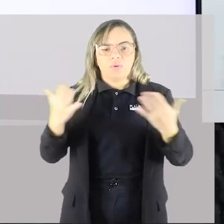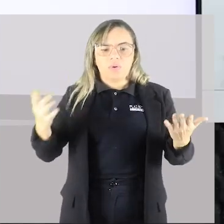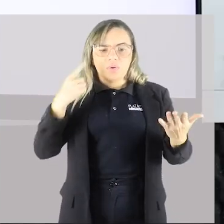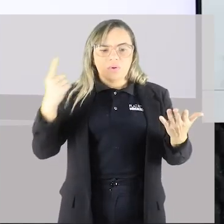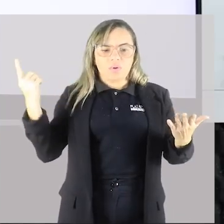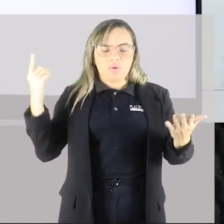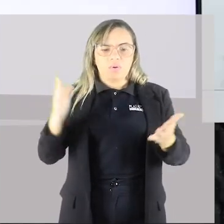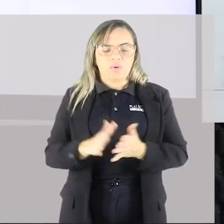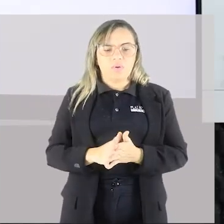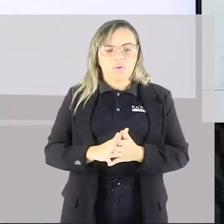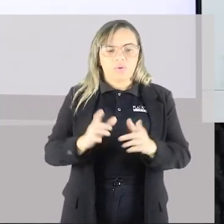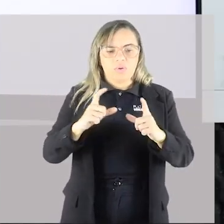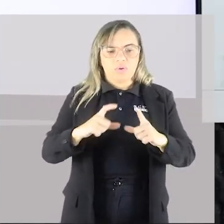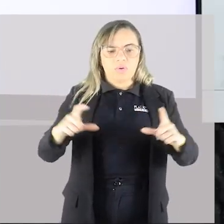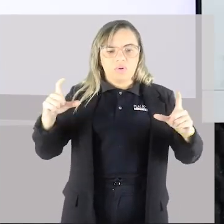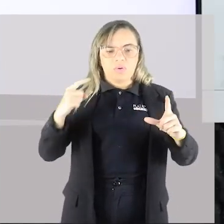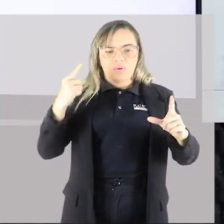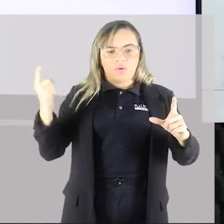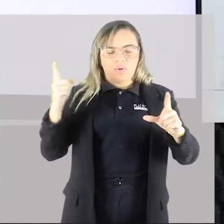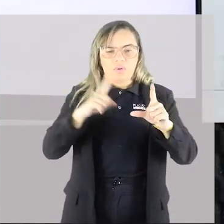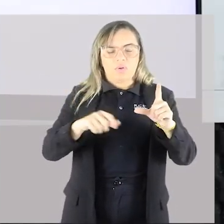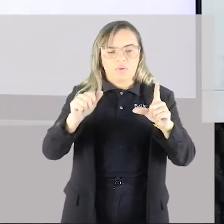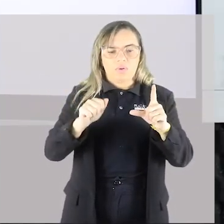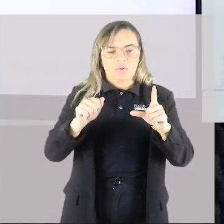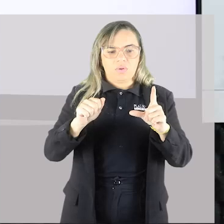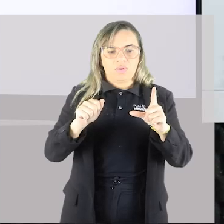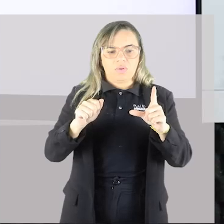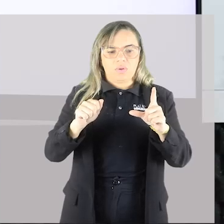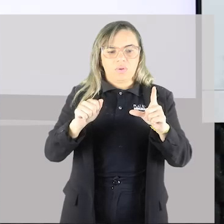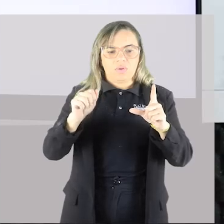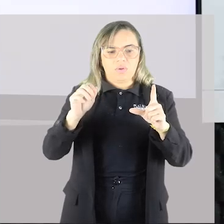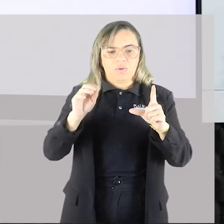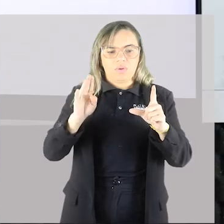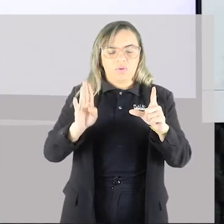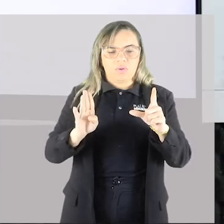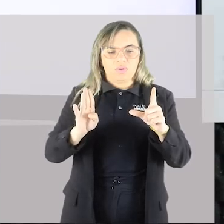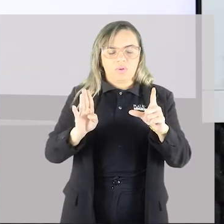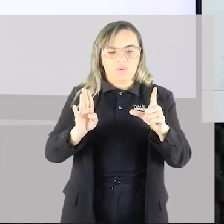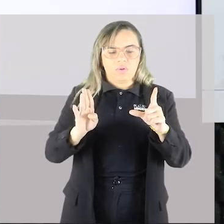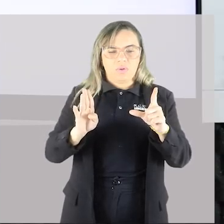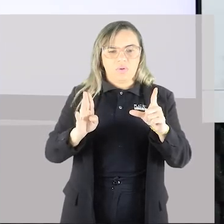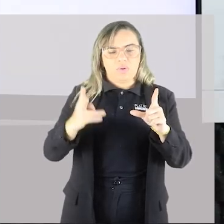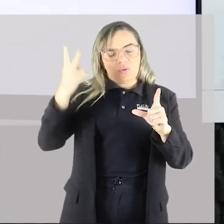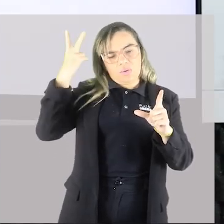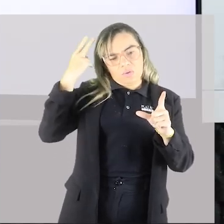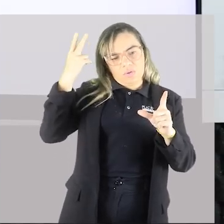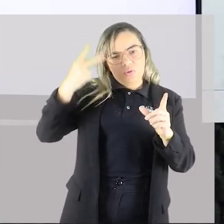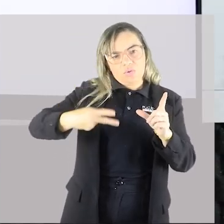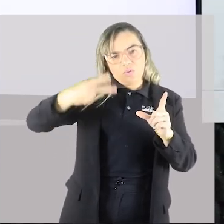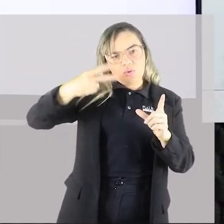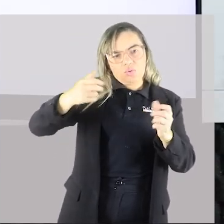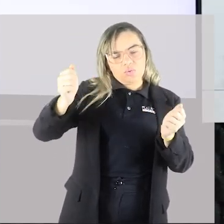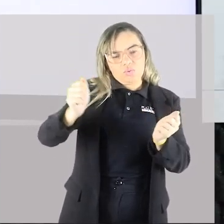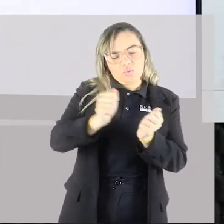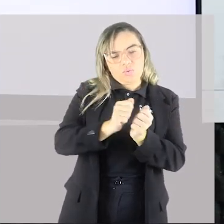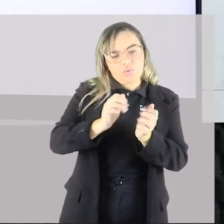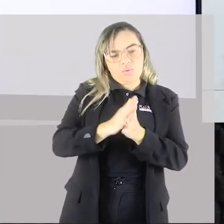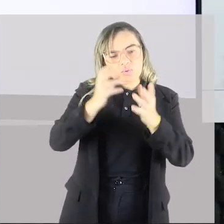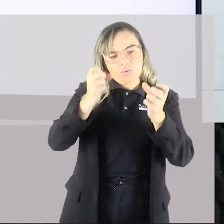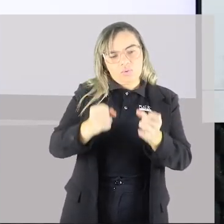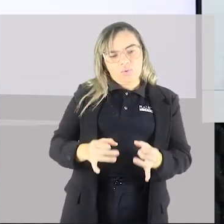trecho falando de quê? Do pós-fordismo não, do taylorismo também não, porque geralmente a gente junta esses dois,